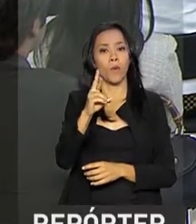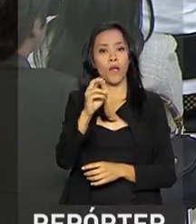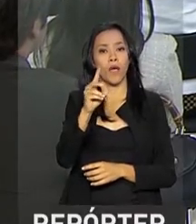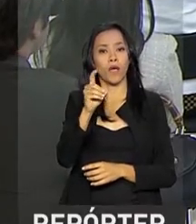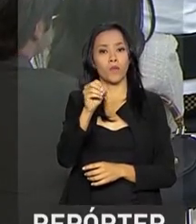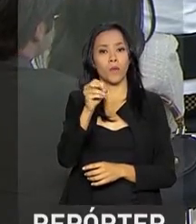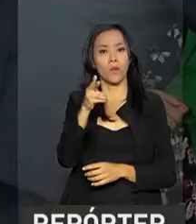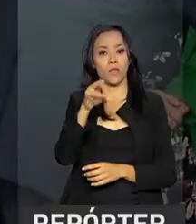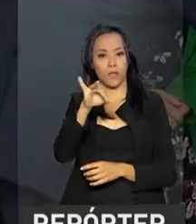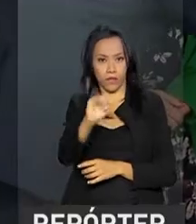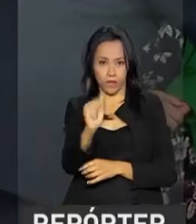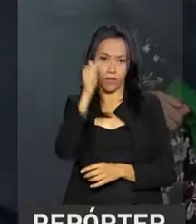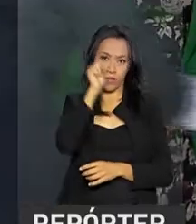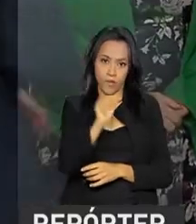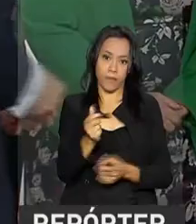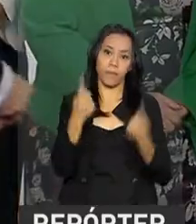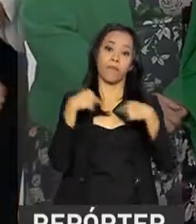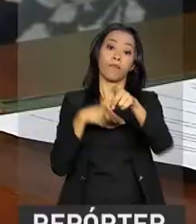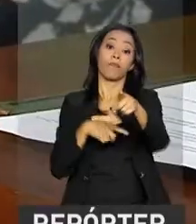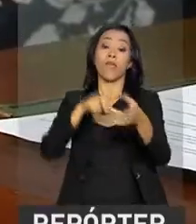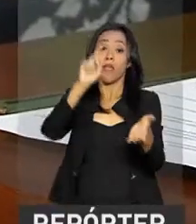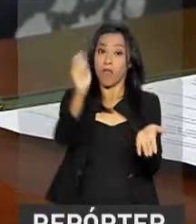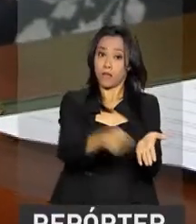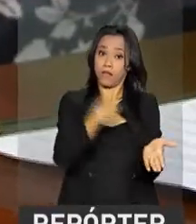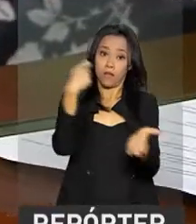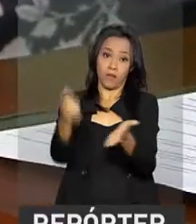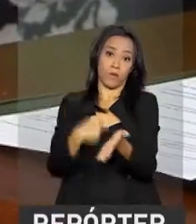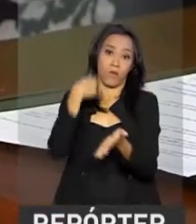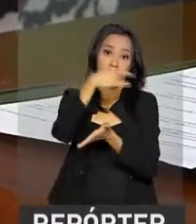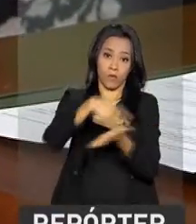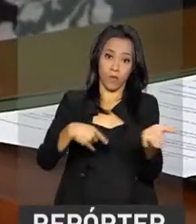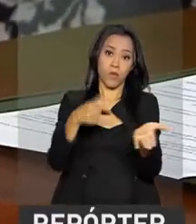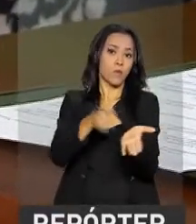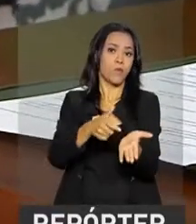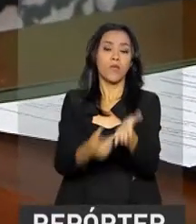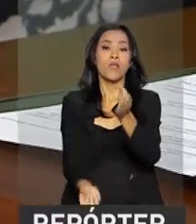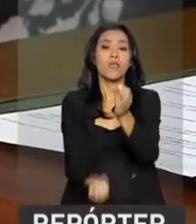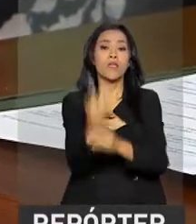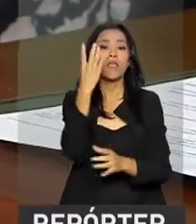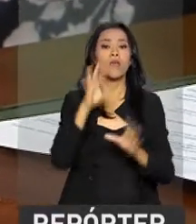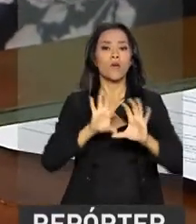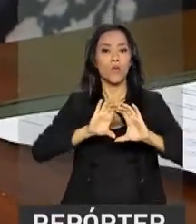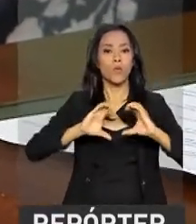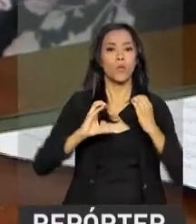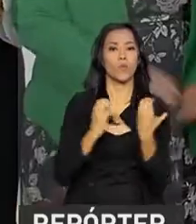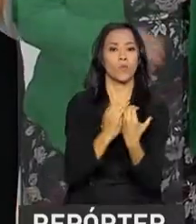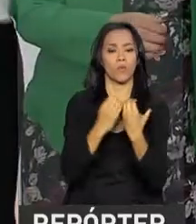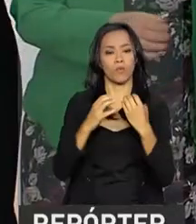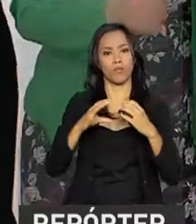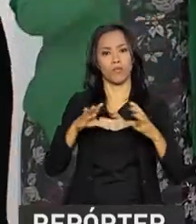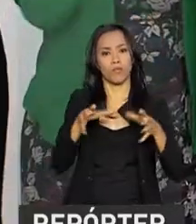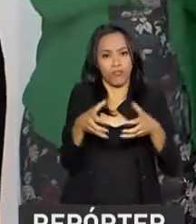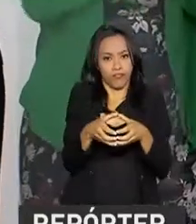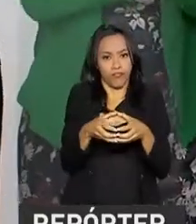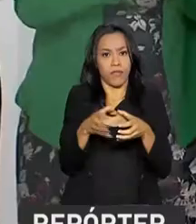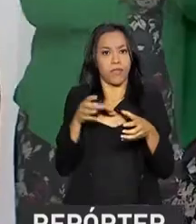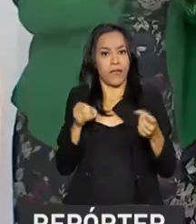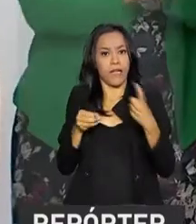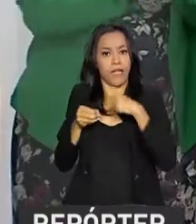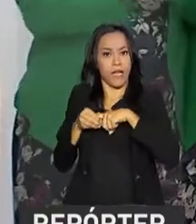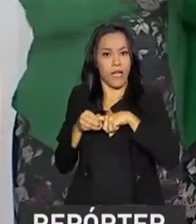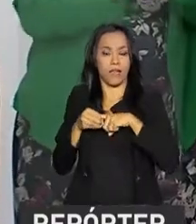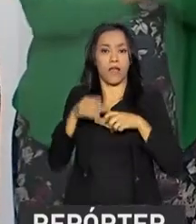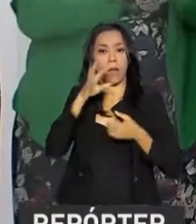brasil mulher assinado pelo presidente michel temer institui o comitê executivo integrado pela secretaria de governo da presidência da república